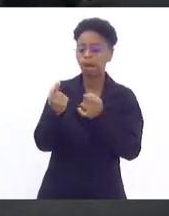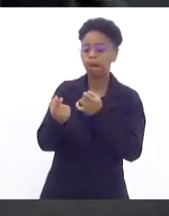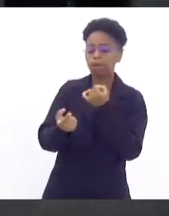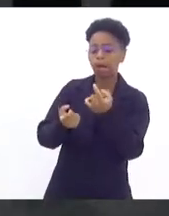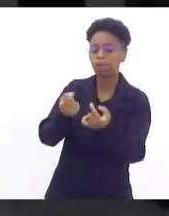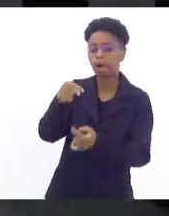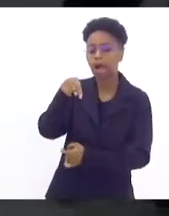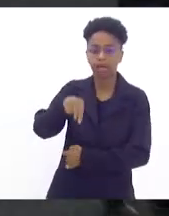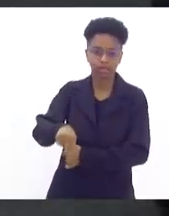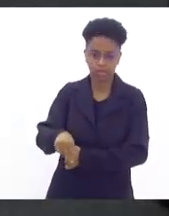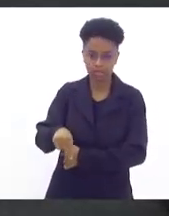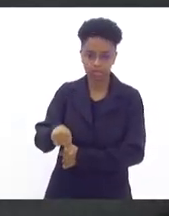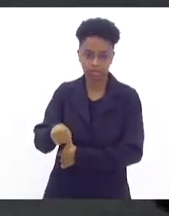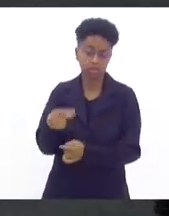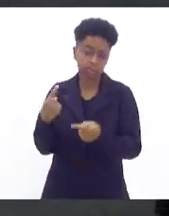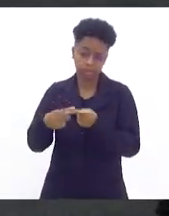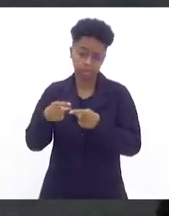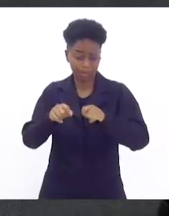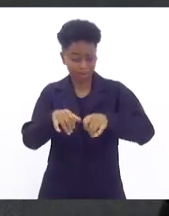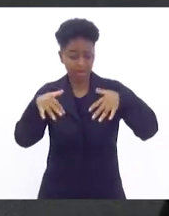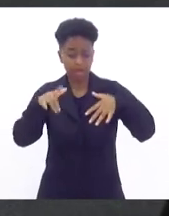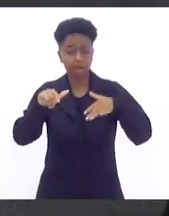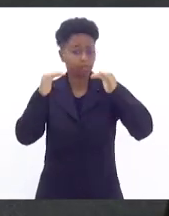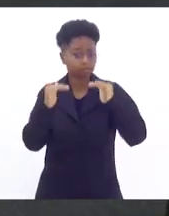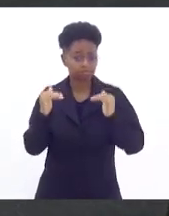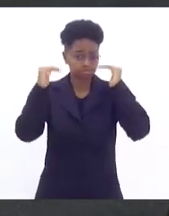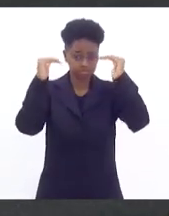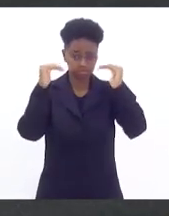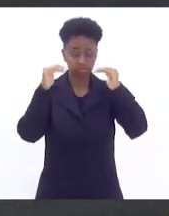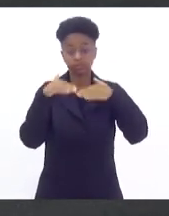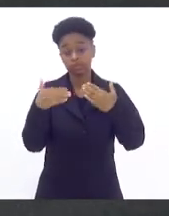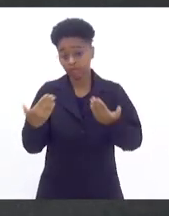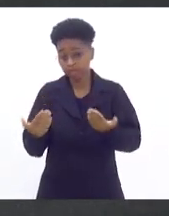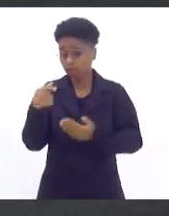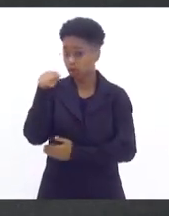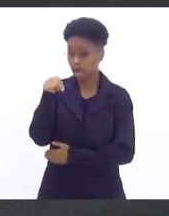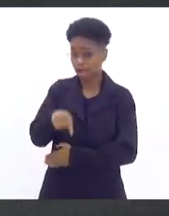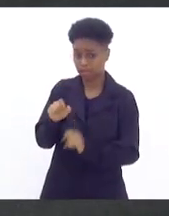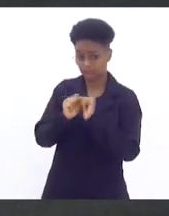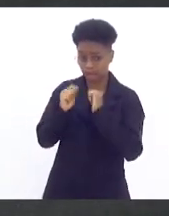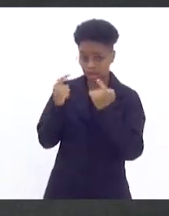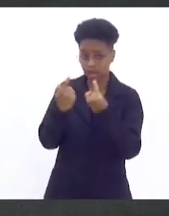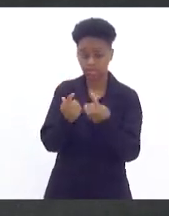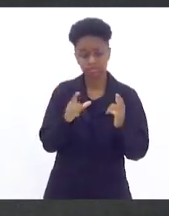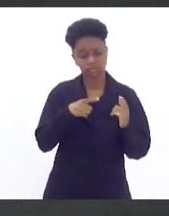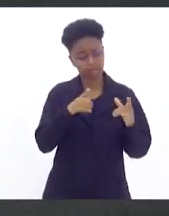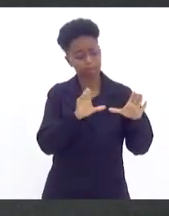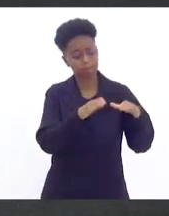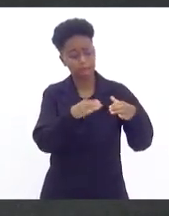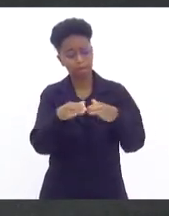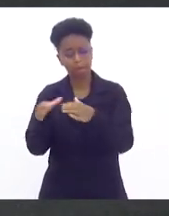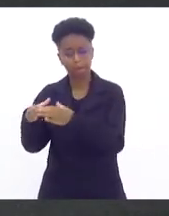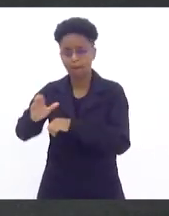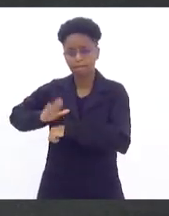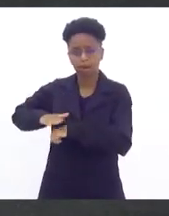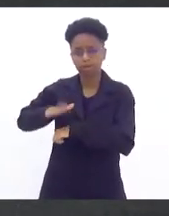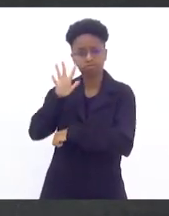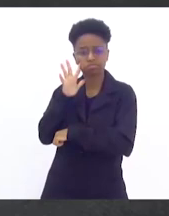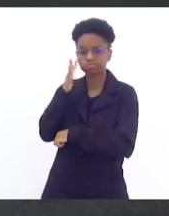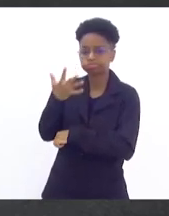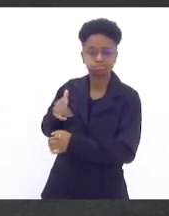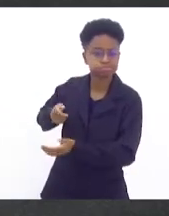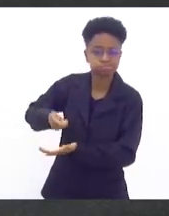da casa que até porque o plenário soberano e tua casa a próprias comissões estão tomando as decisões isoladas